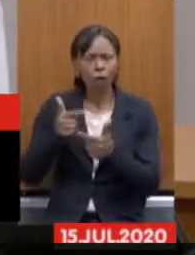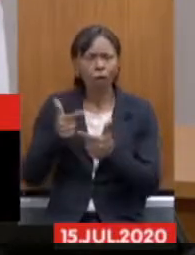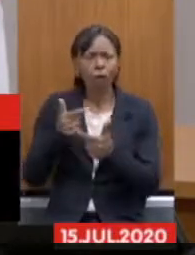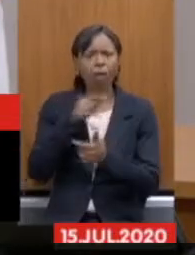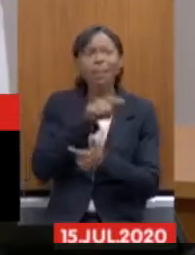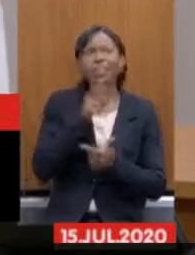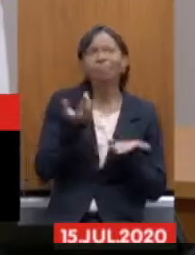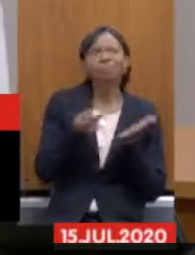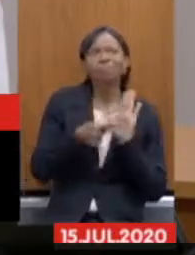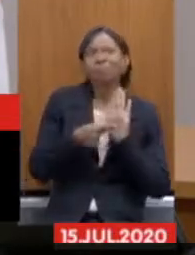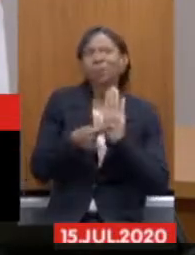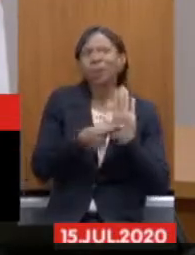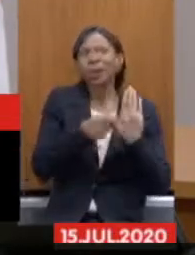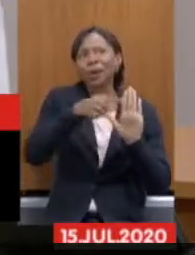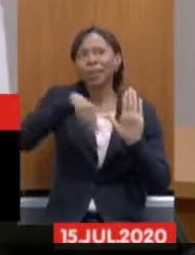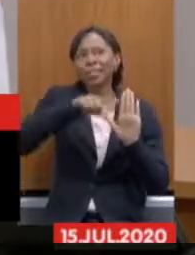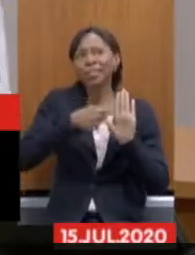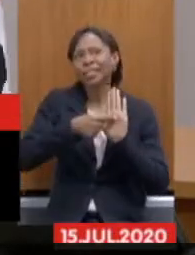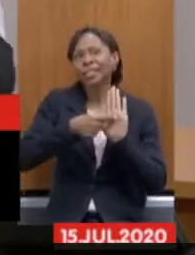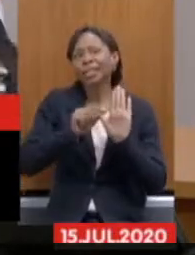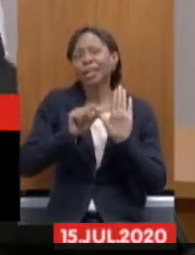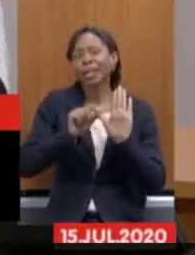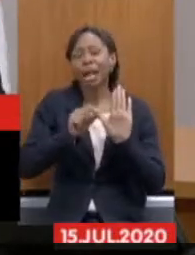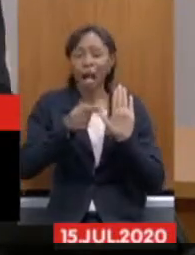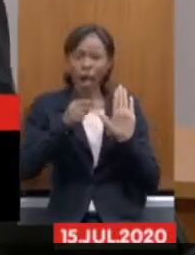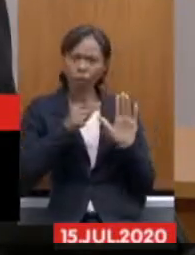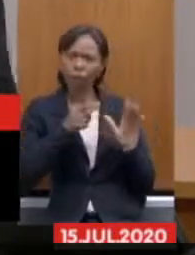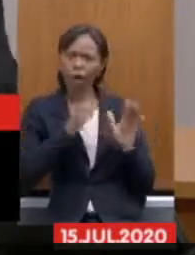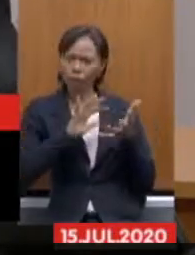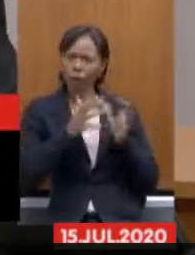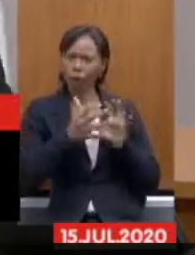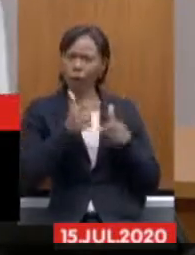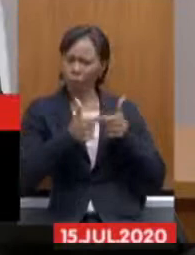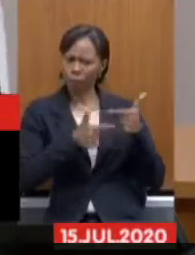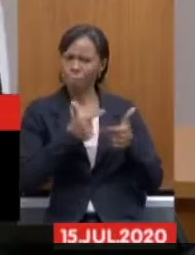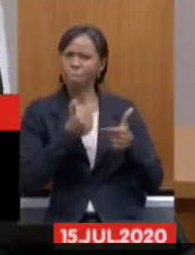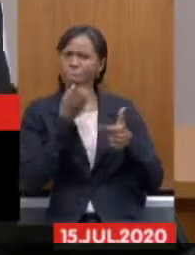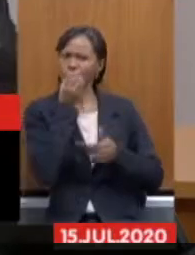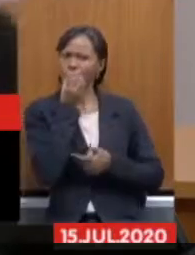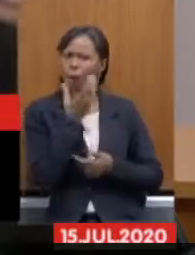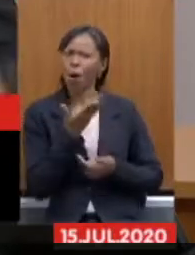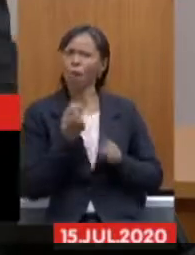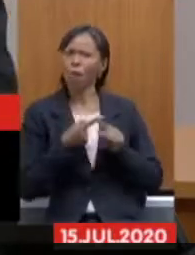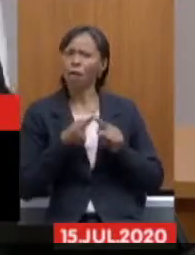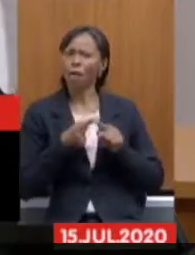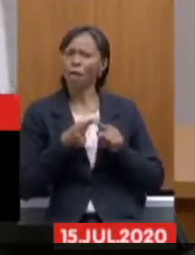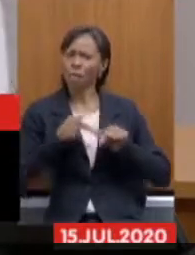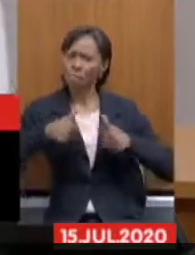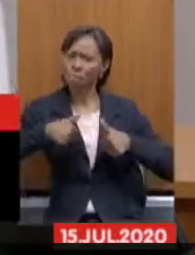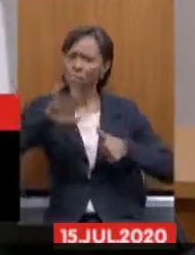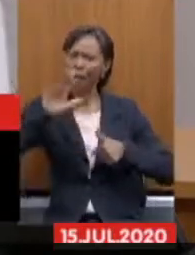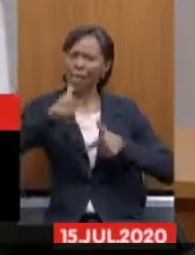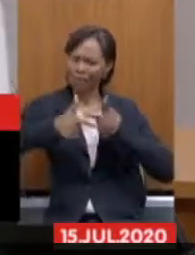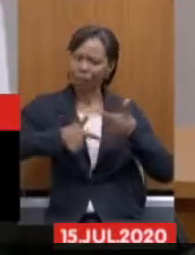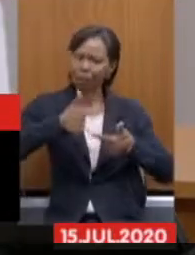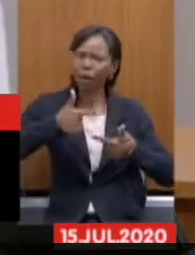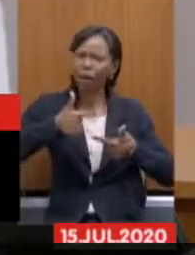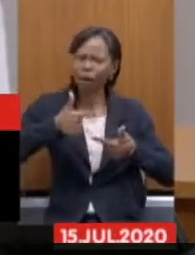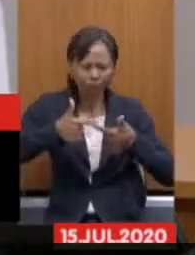de que ela seria um benéfico por que gerariam mais emprego cadê os empregos